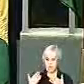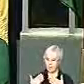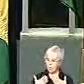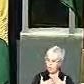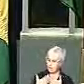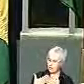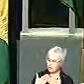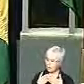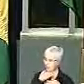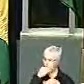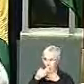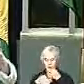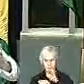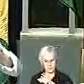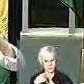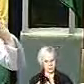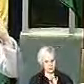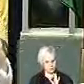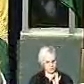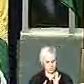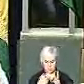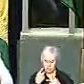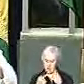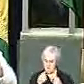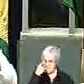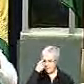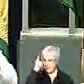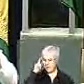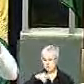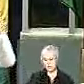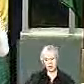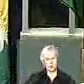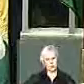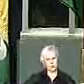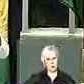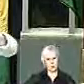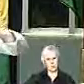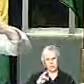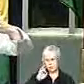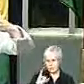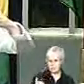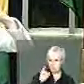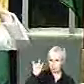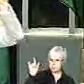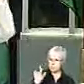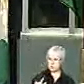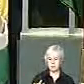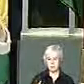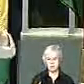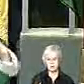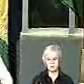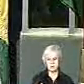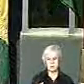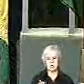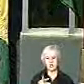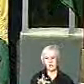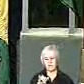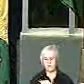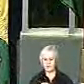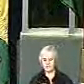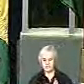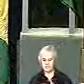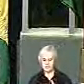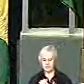escuto deste Parlamento, que pensam que o Congresso será menos importante se tivermos um plebiscito ou a